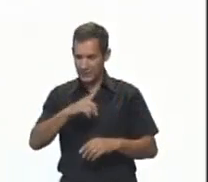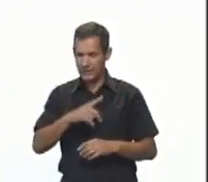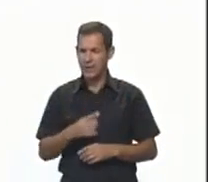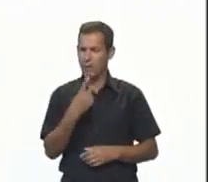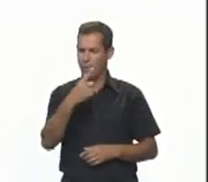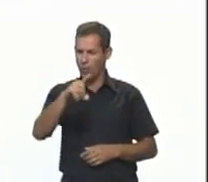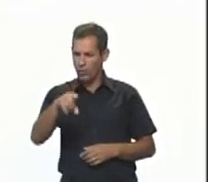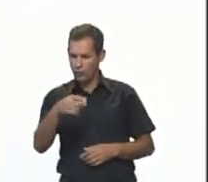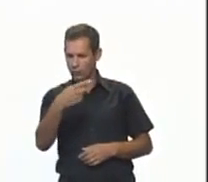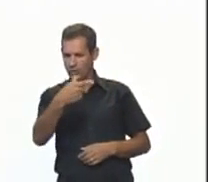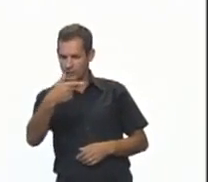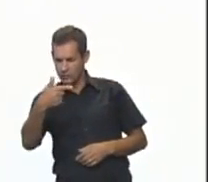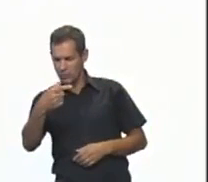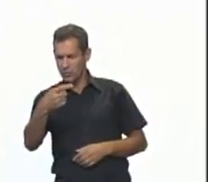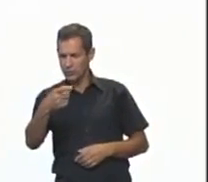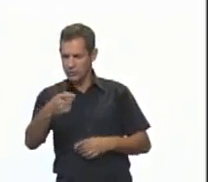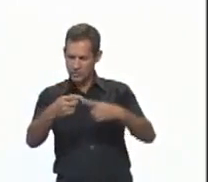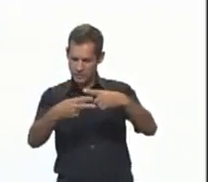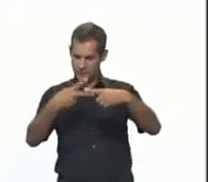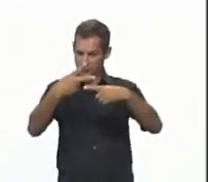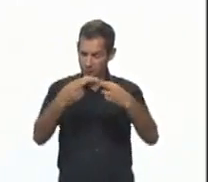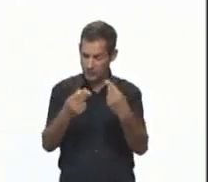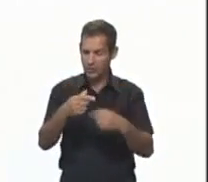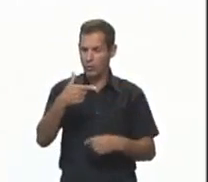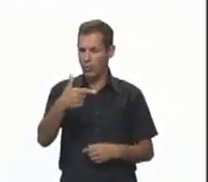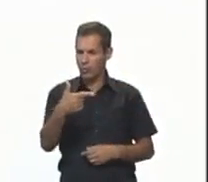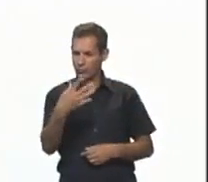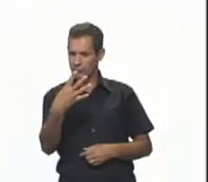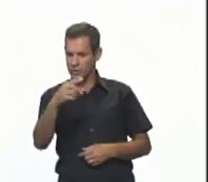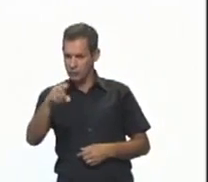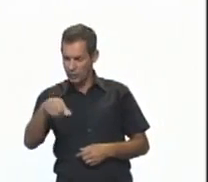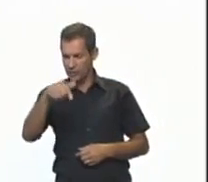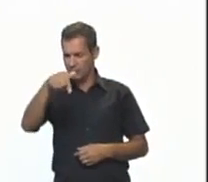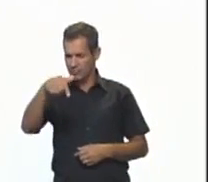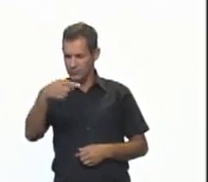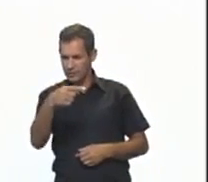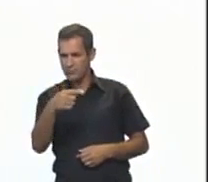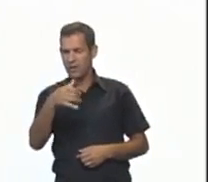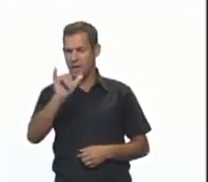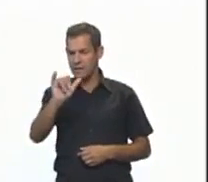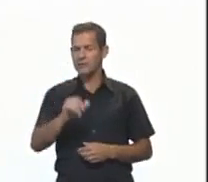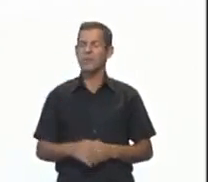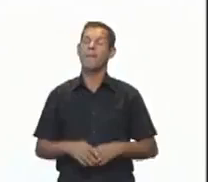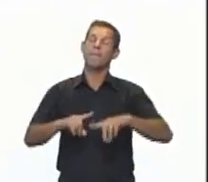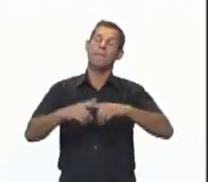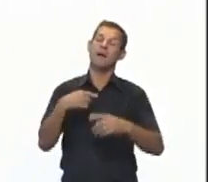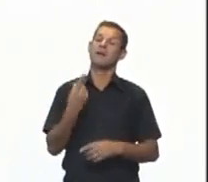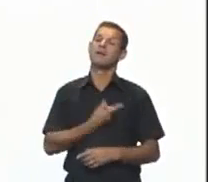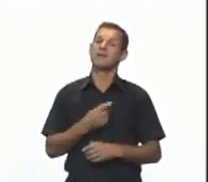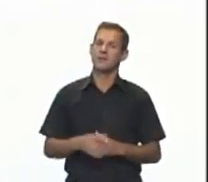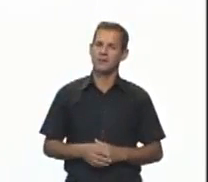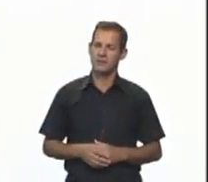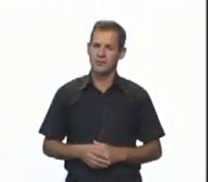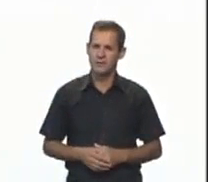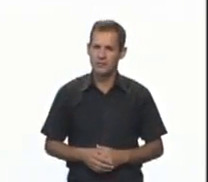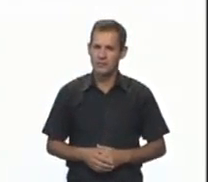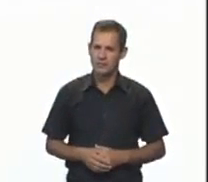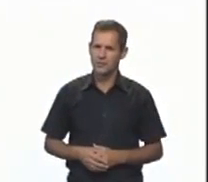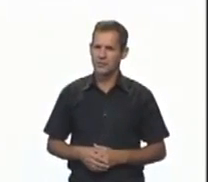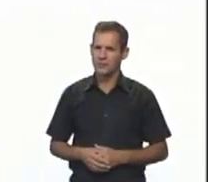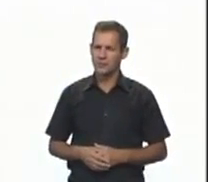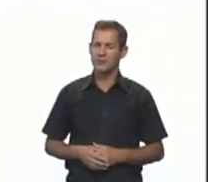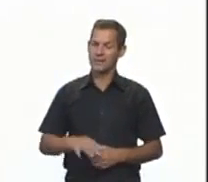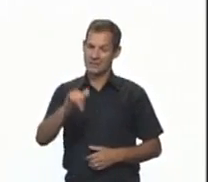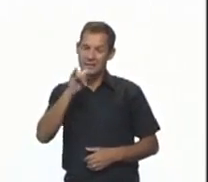tem 1,12x ao quadrado igual a 24,7 menos y. Se a gente, né,